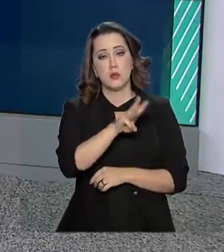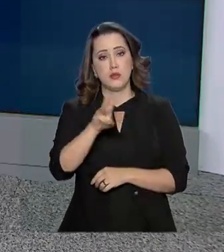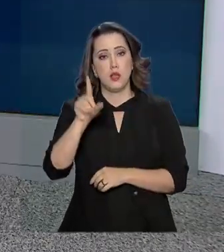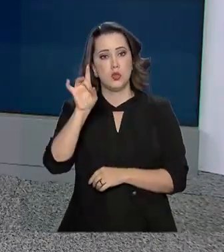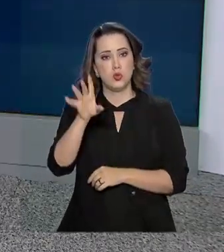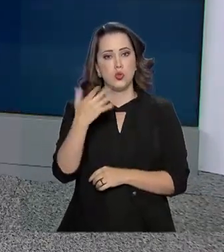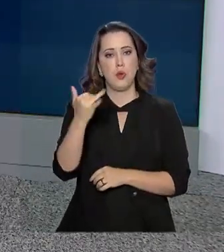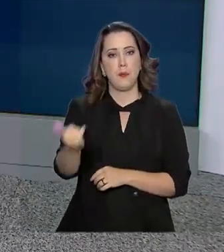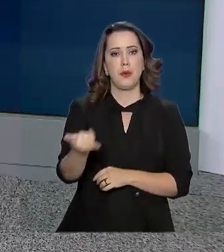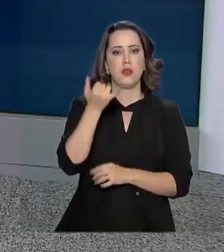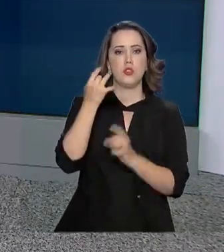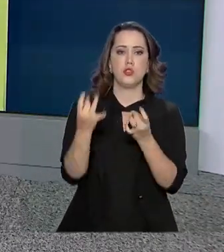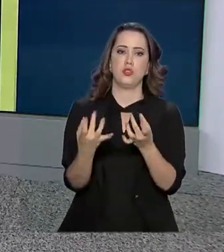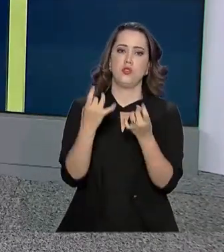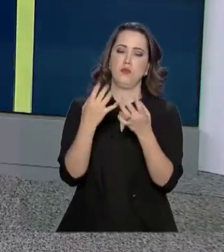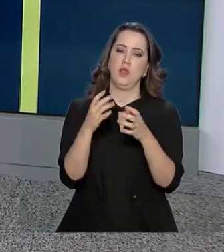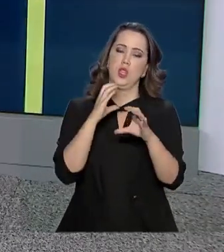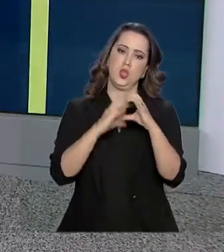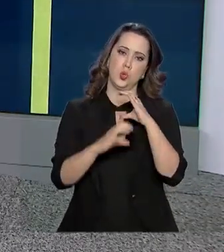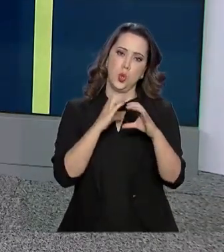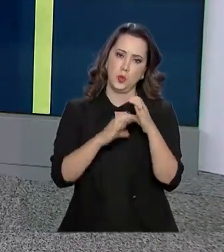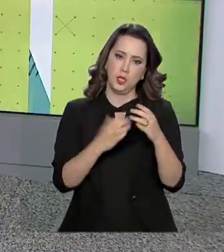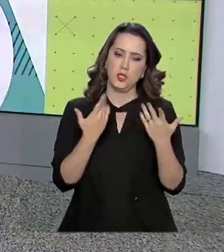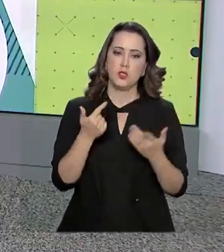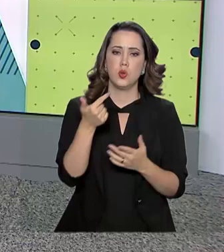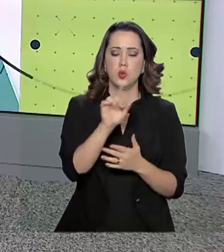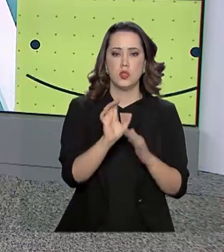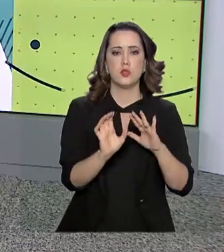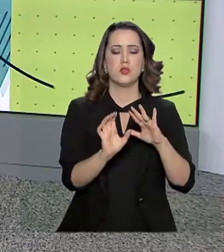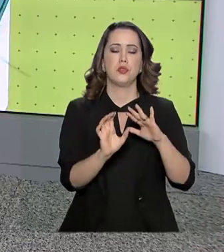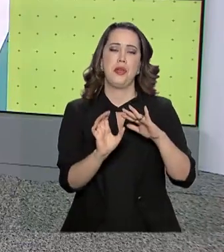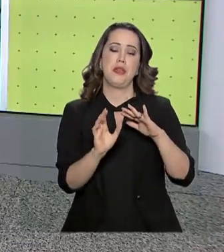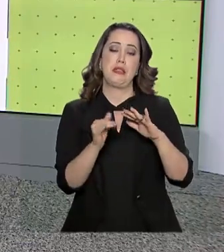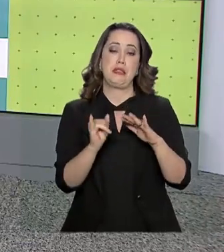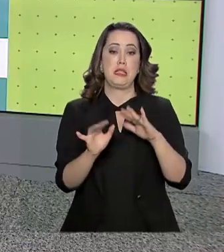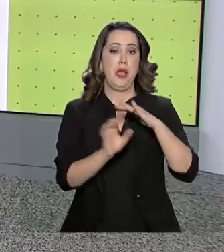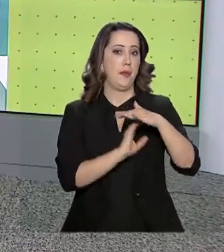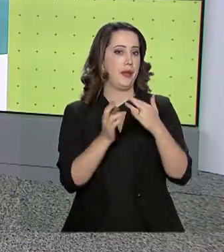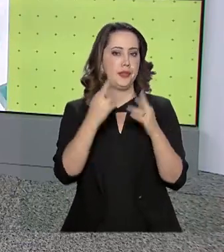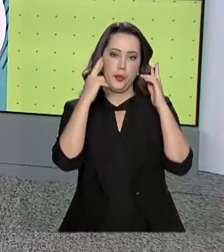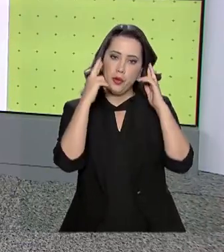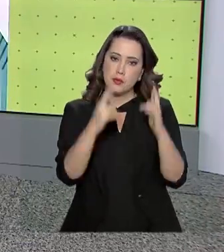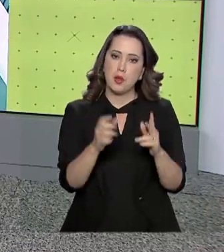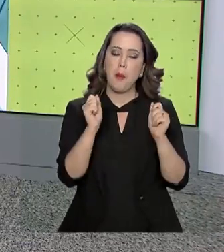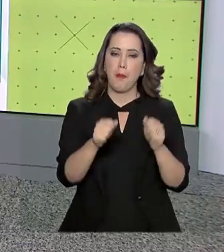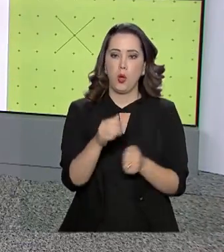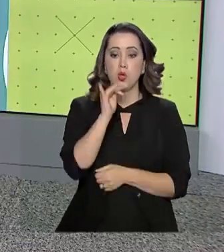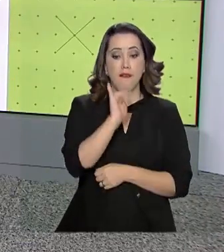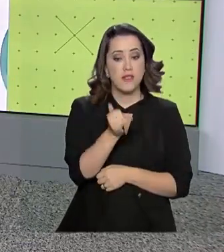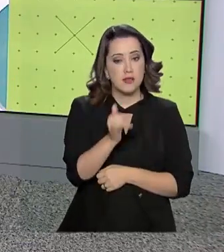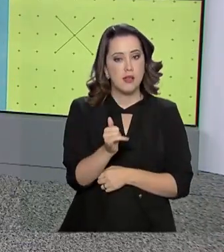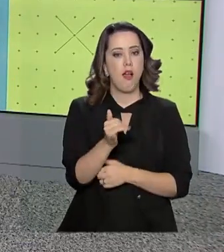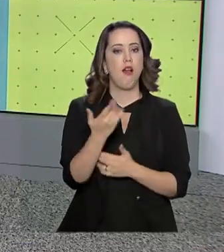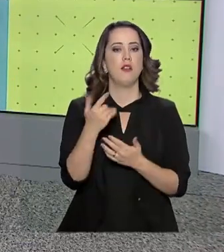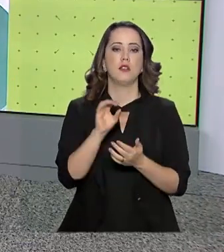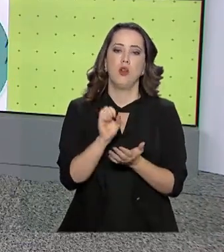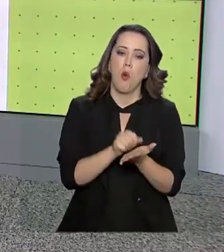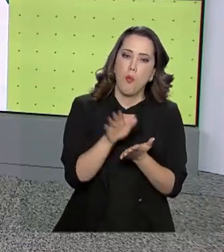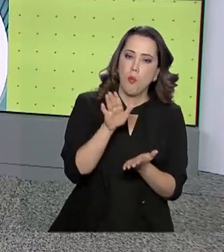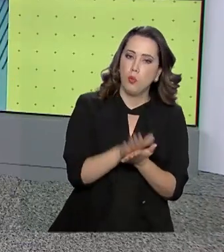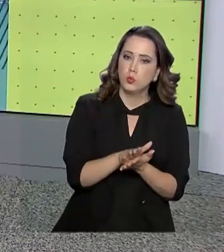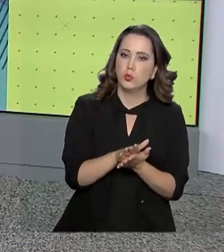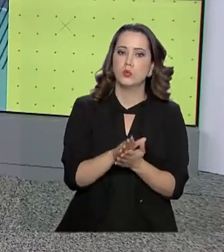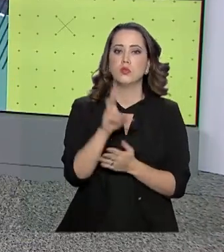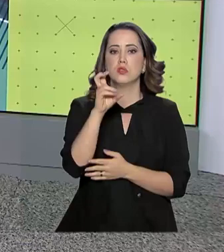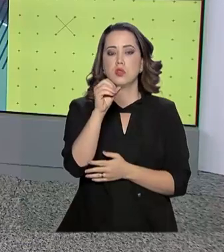ligações das empresas de telecomunicações. As companhias que não respeitarem poderão ser advertidas ou penalizadas com